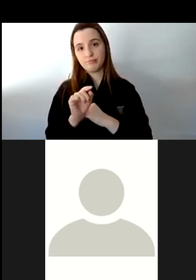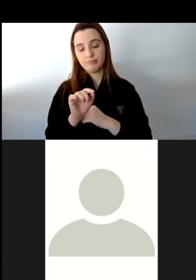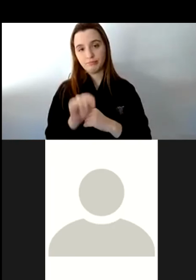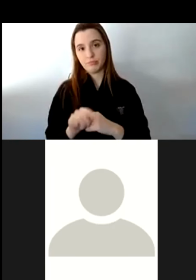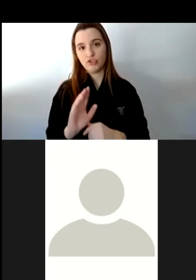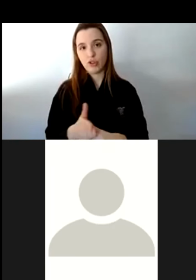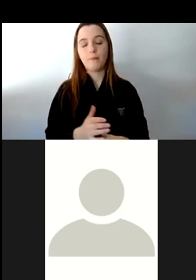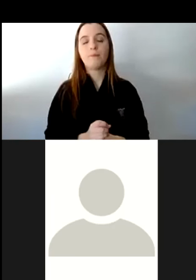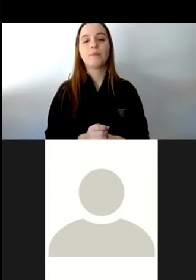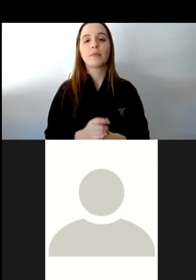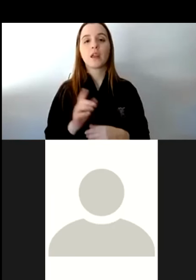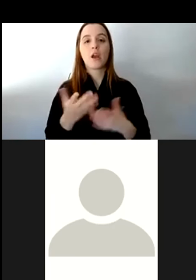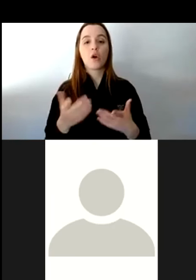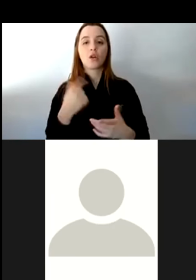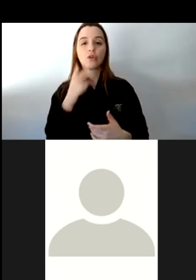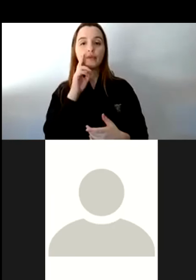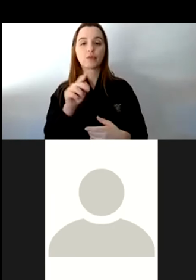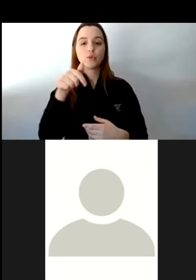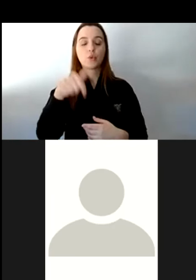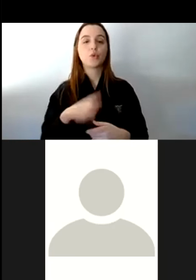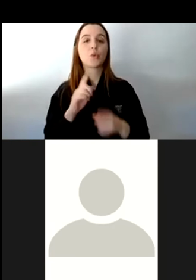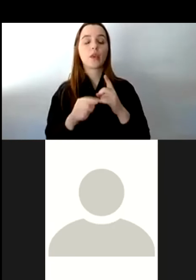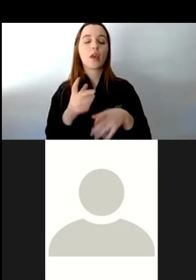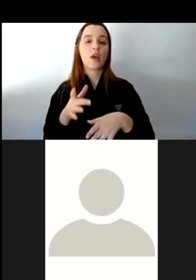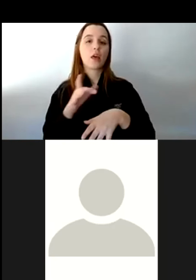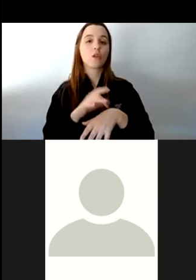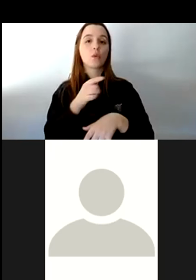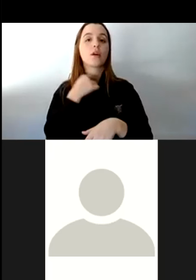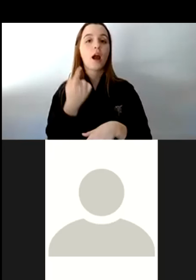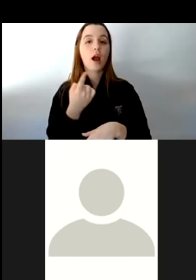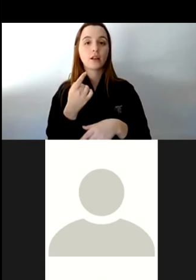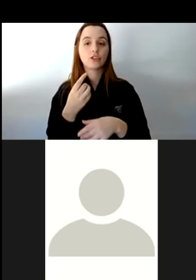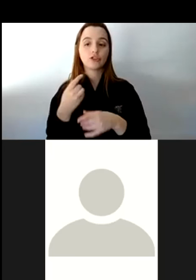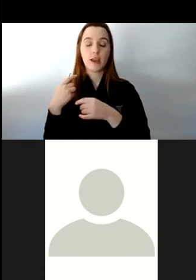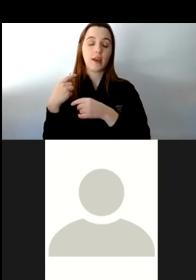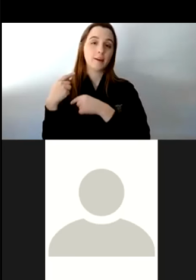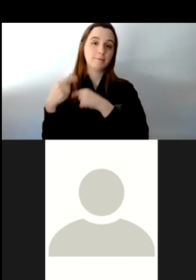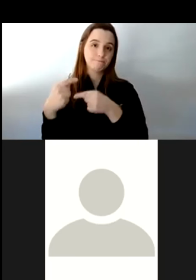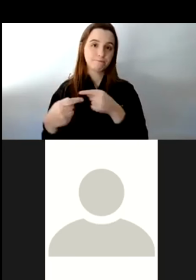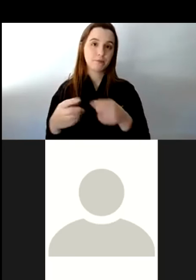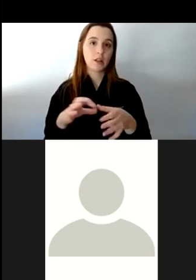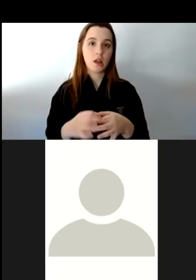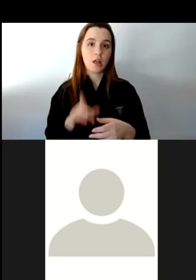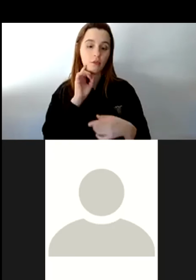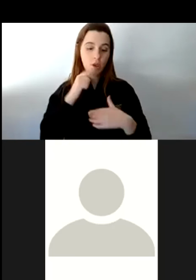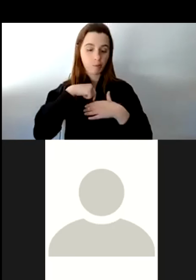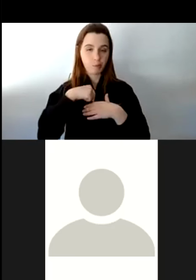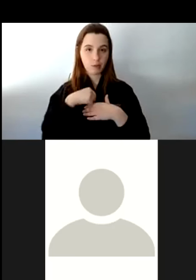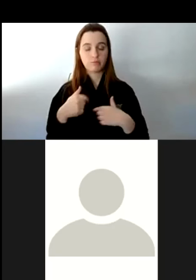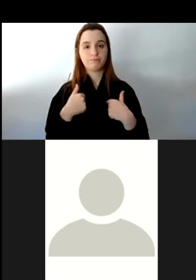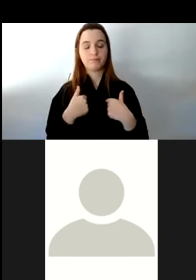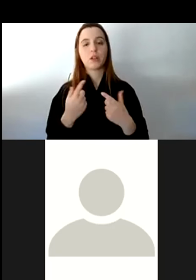nós hoje cobramos, que são as doenças raras, que é as doenças hereditárias do metabolismo, e depois uma série